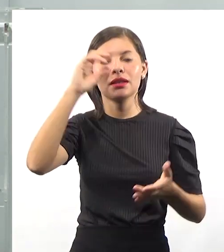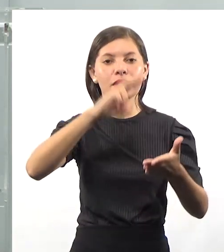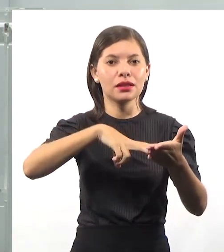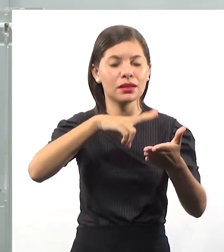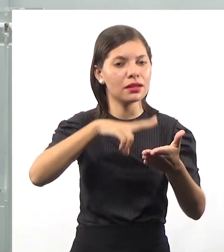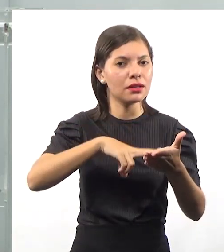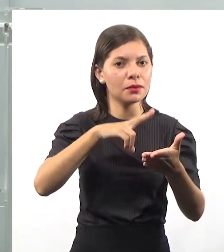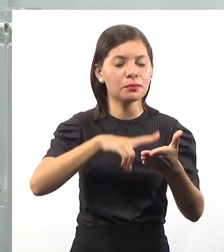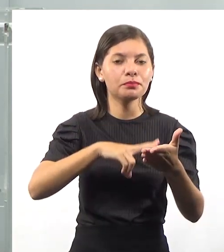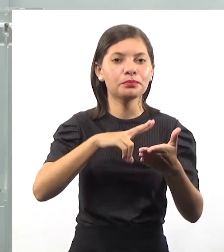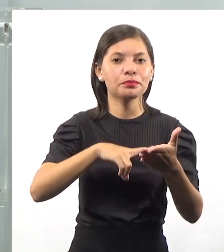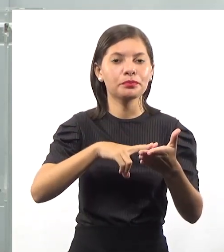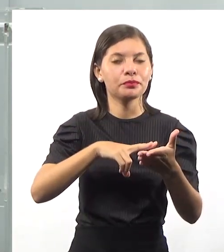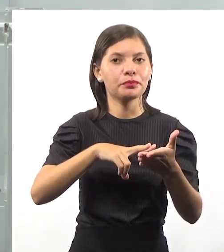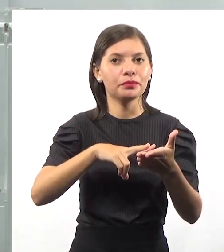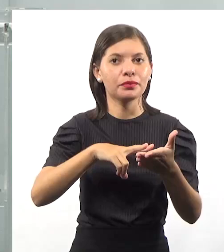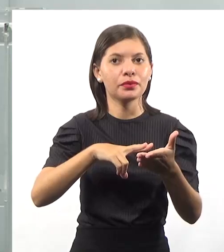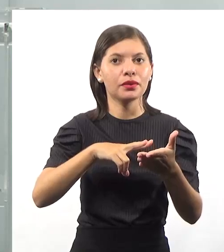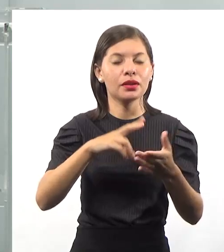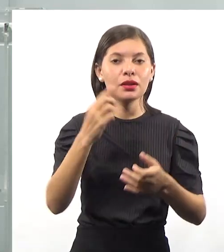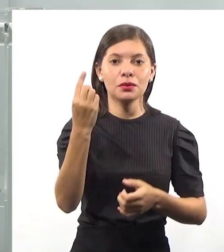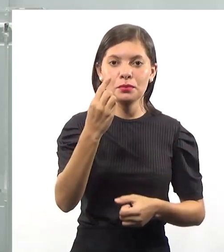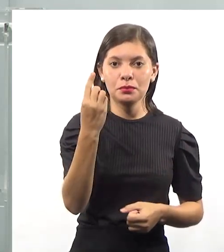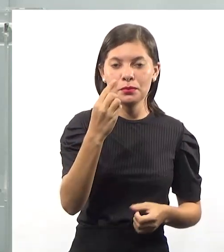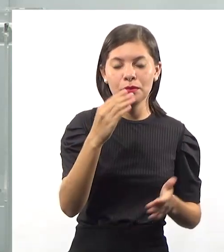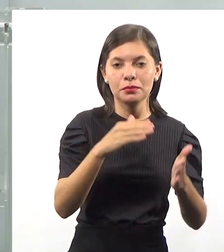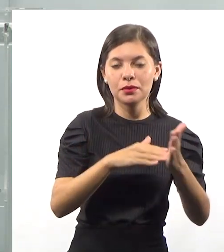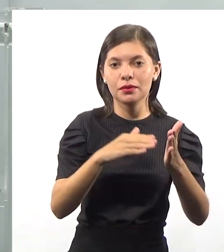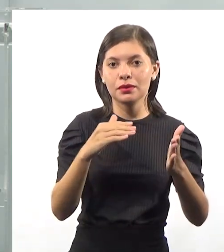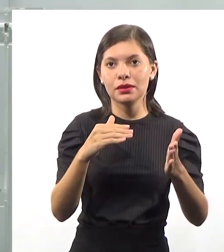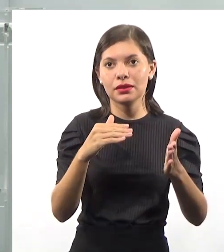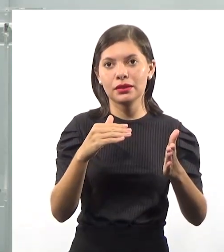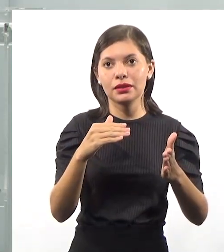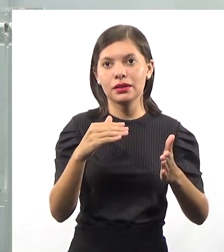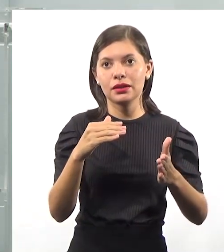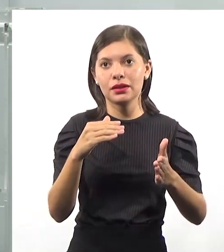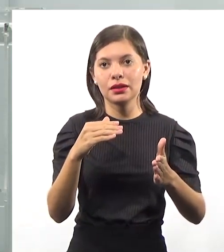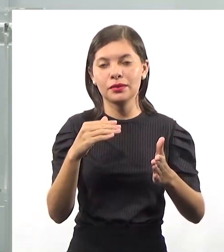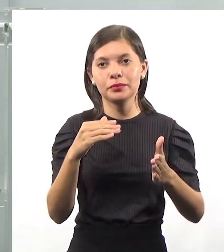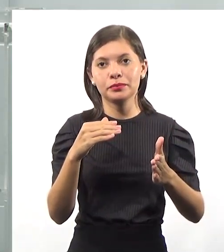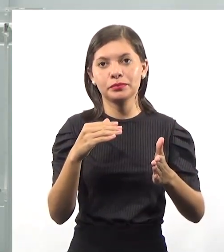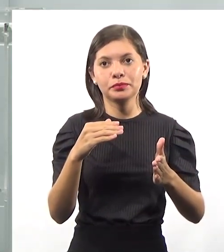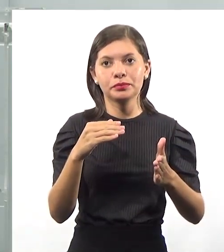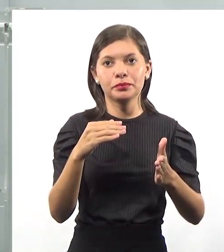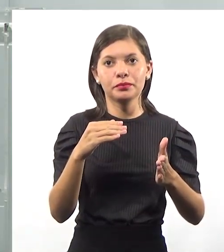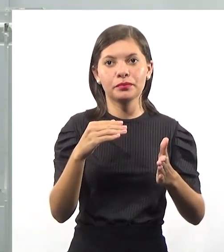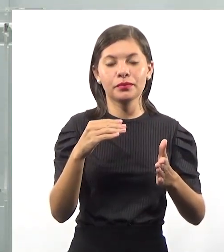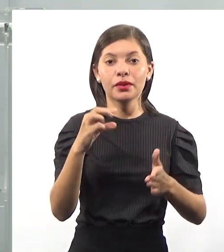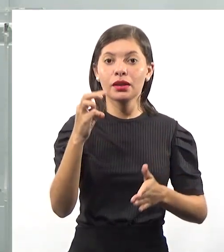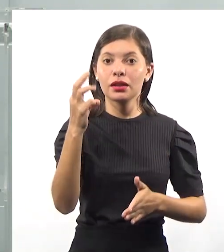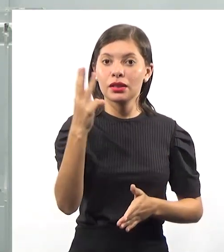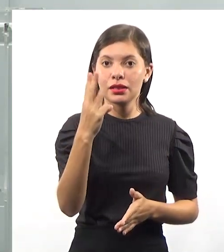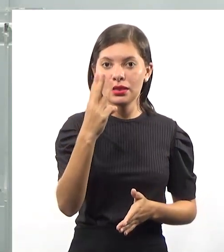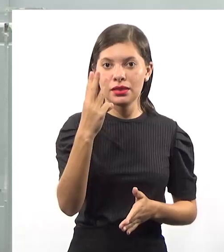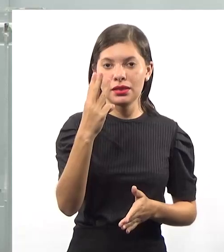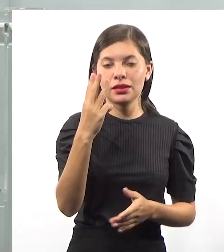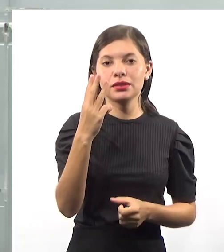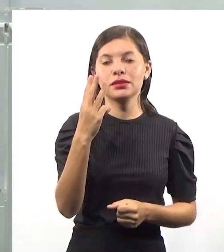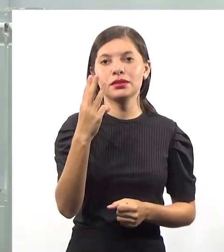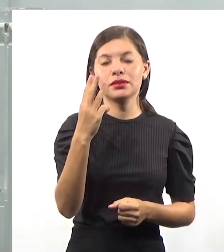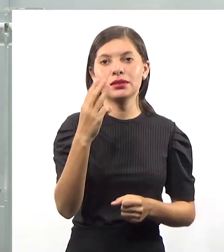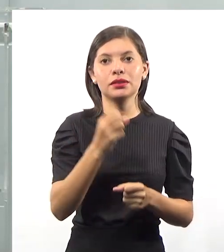de acordo com as normativas, seja do primeiro até, aí há algumas interpretações, até o terceiro ano. É